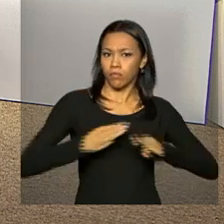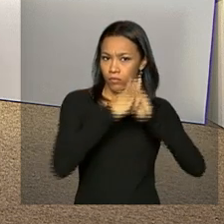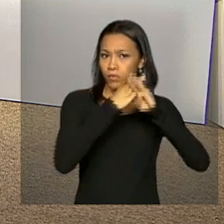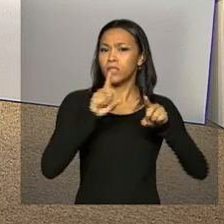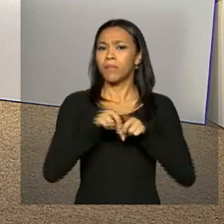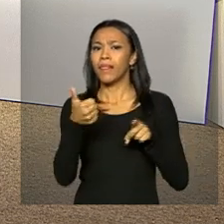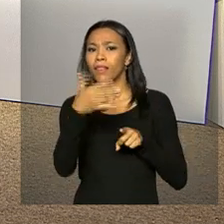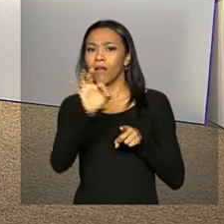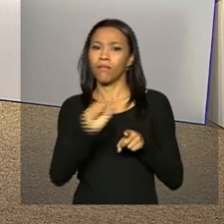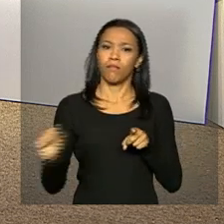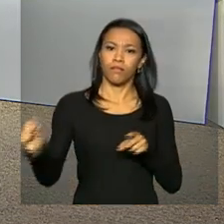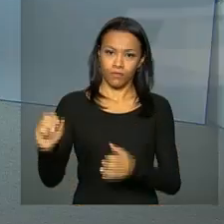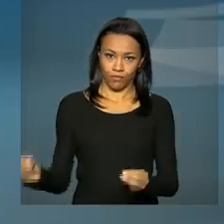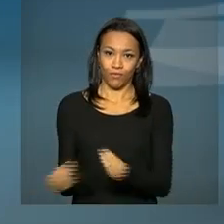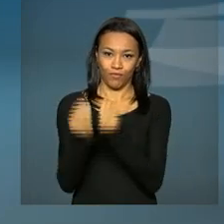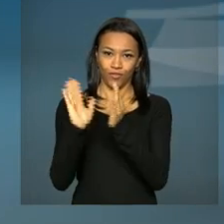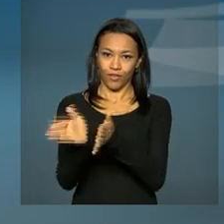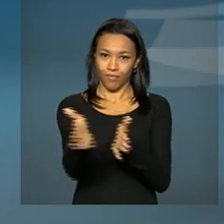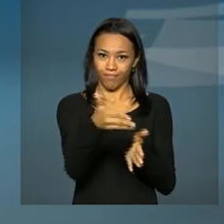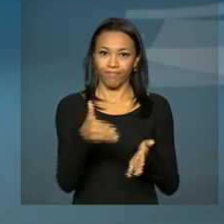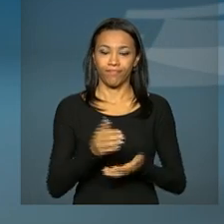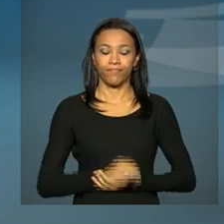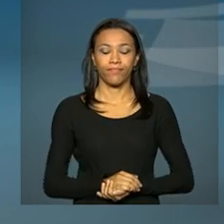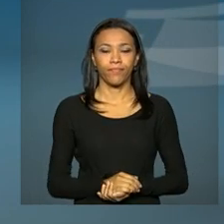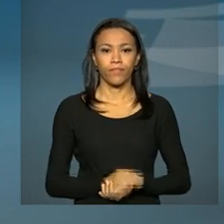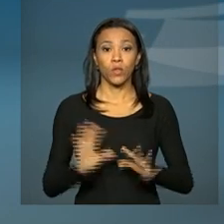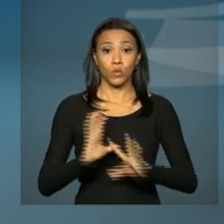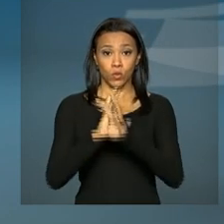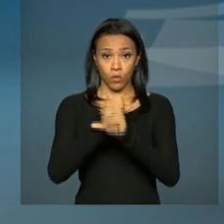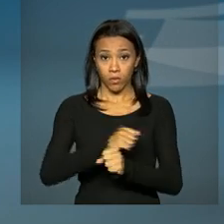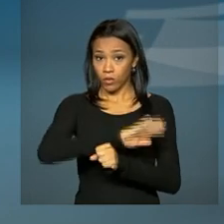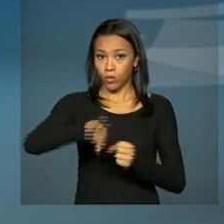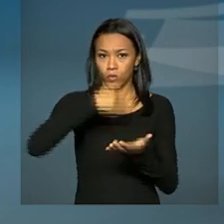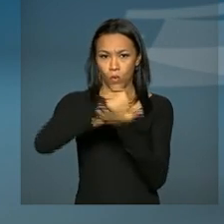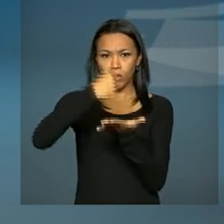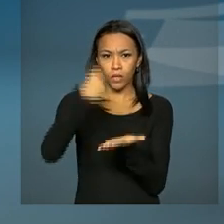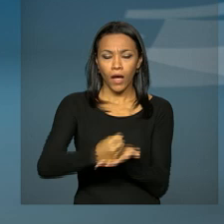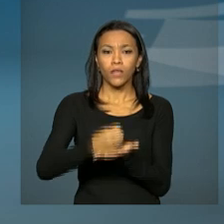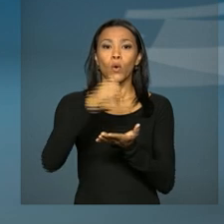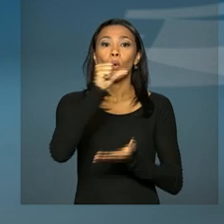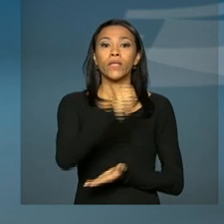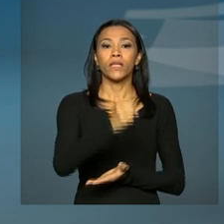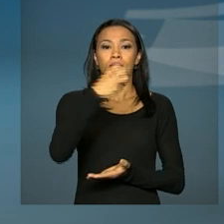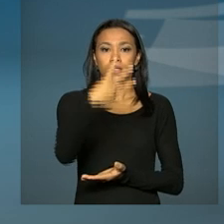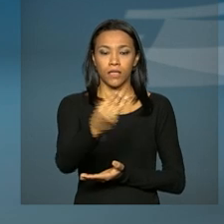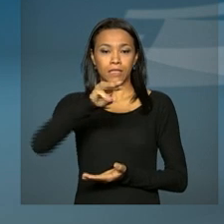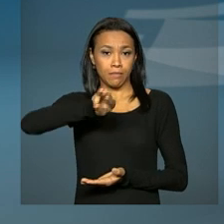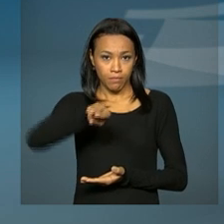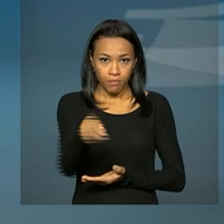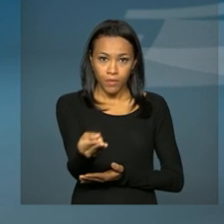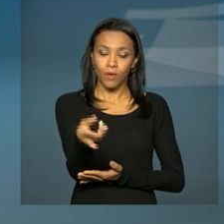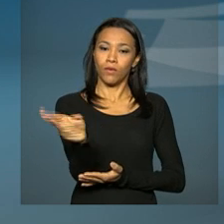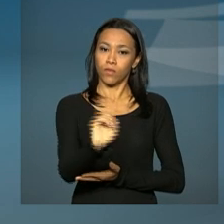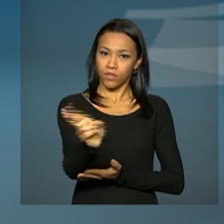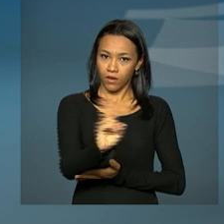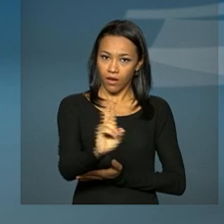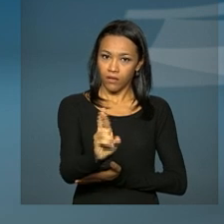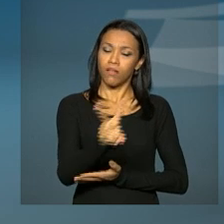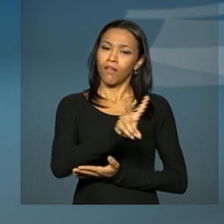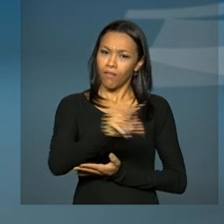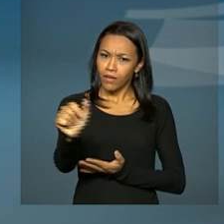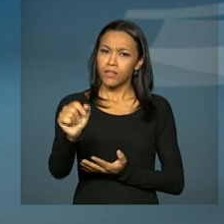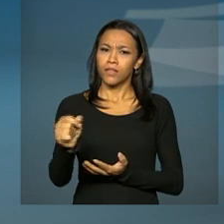já patrocina. O valor total dos contratos é de 83 milhões de reais e eles vão